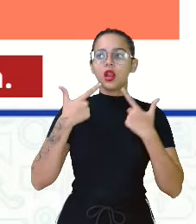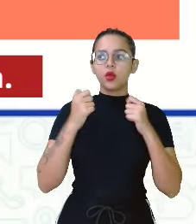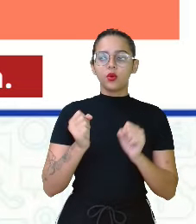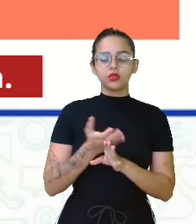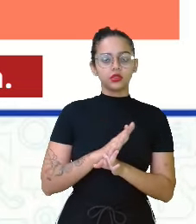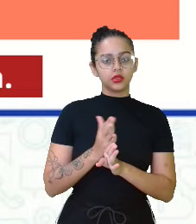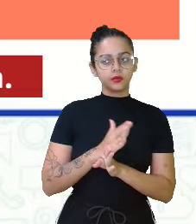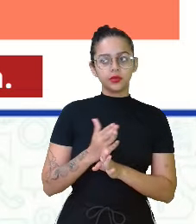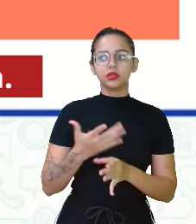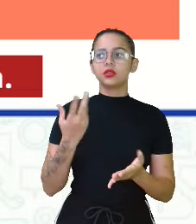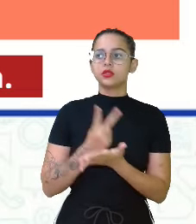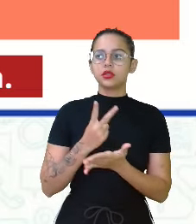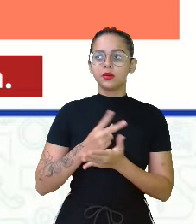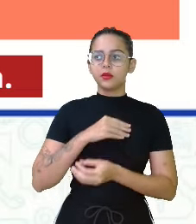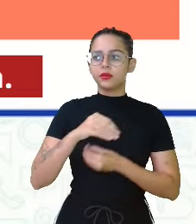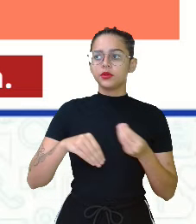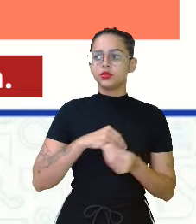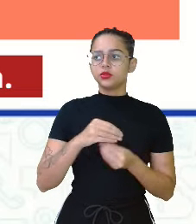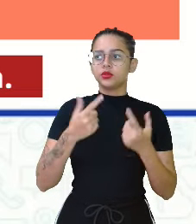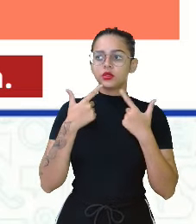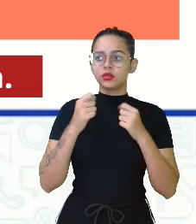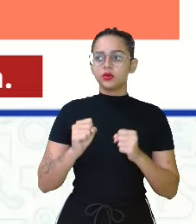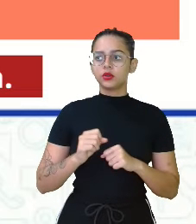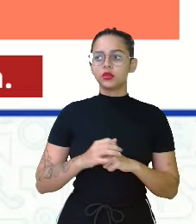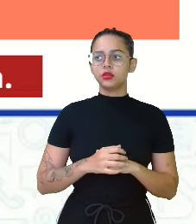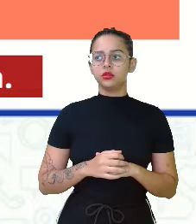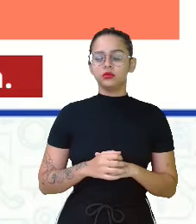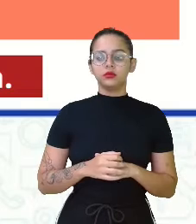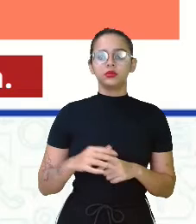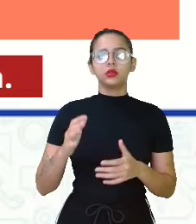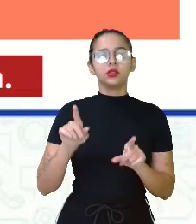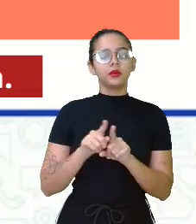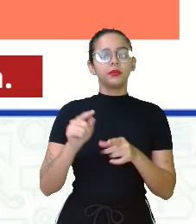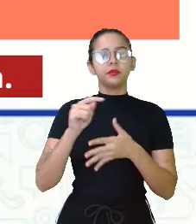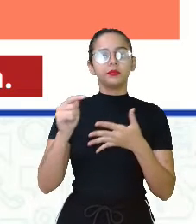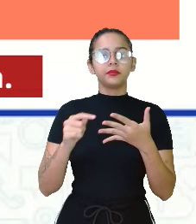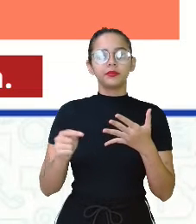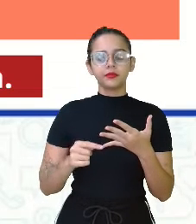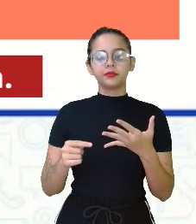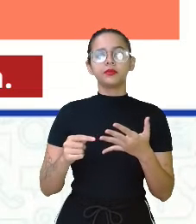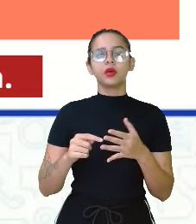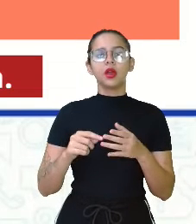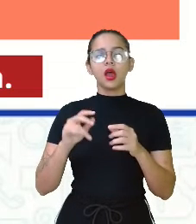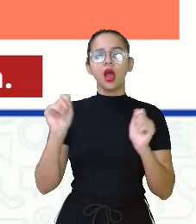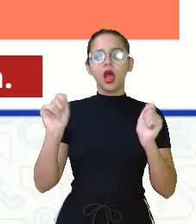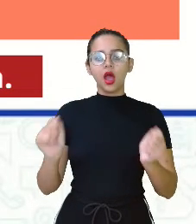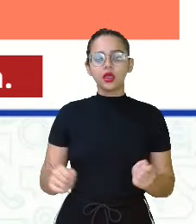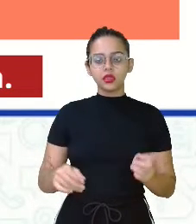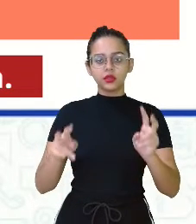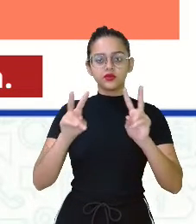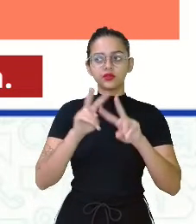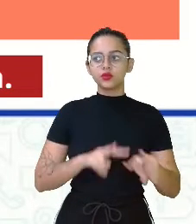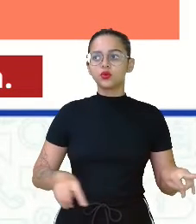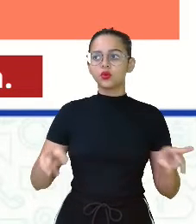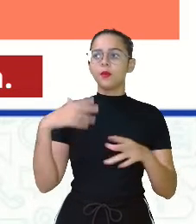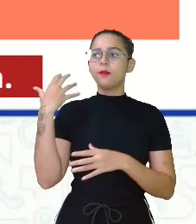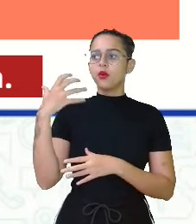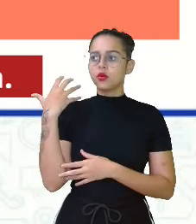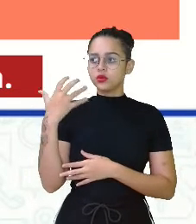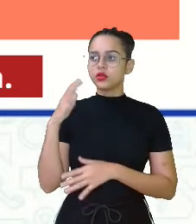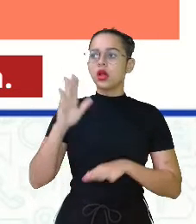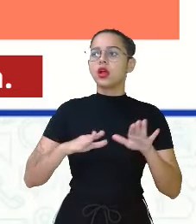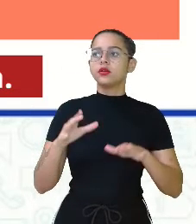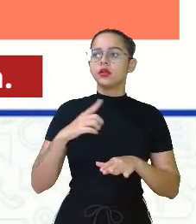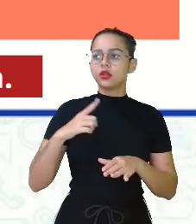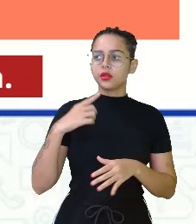híbrida, né? Sempre misturando as linguagens, mistura elementos do teatro, das artes visuais, instalação, música, às vezes tem